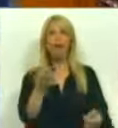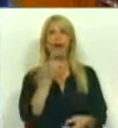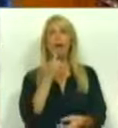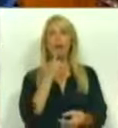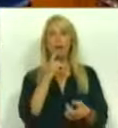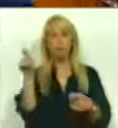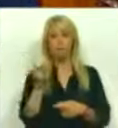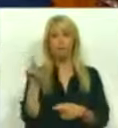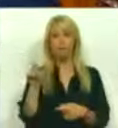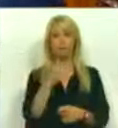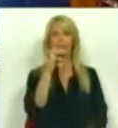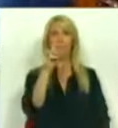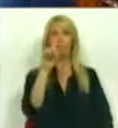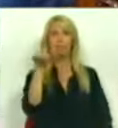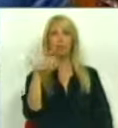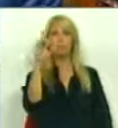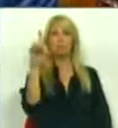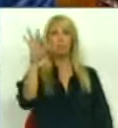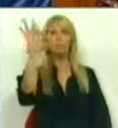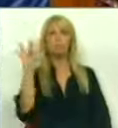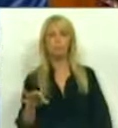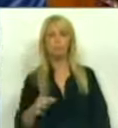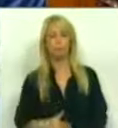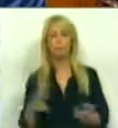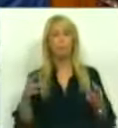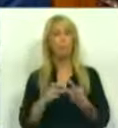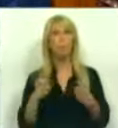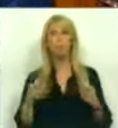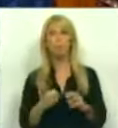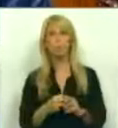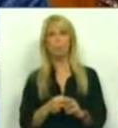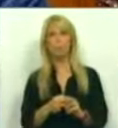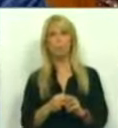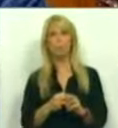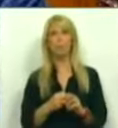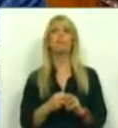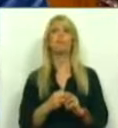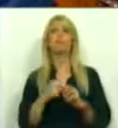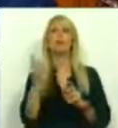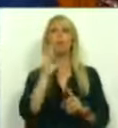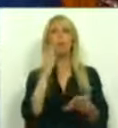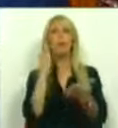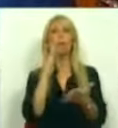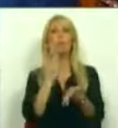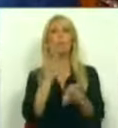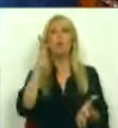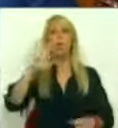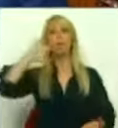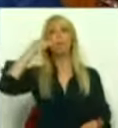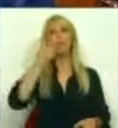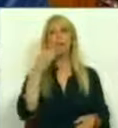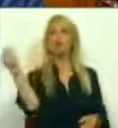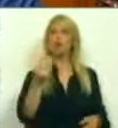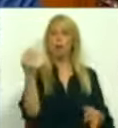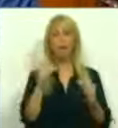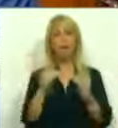atingir 36,6%. Um problema que atinge não apenas os jovens com níveis